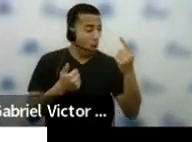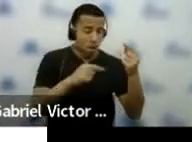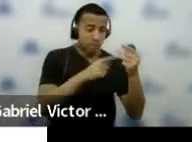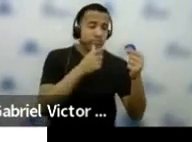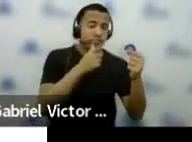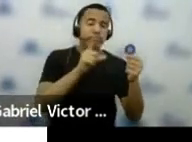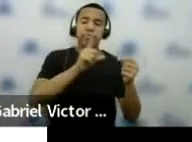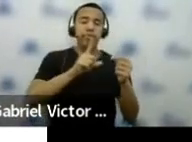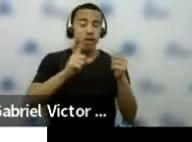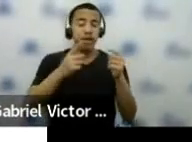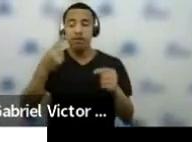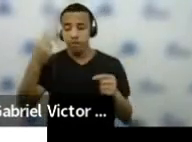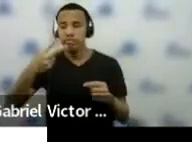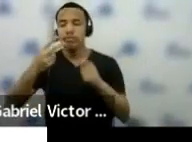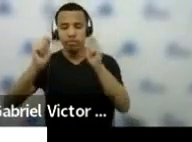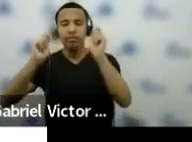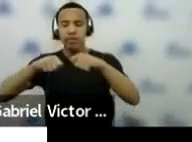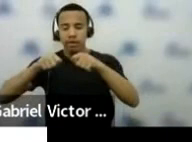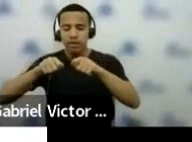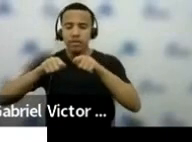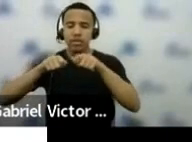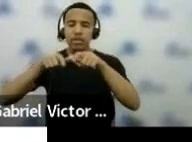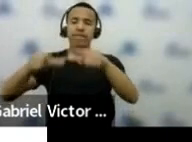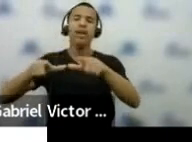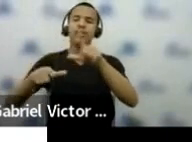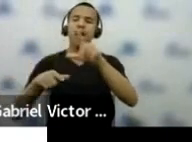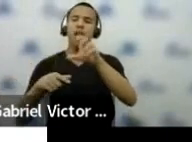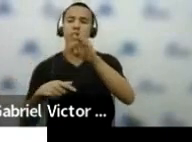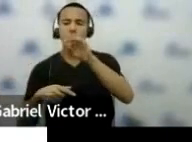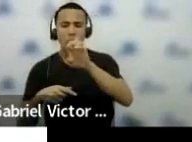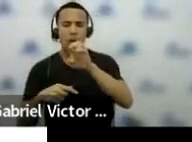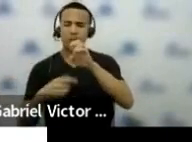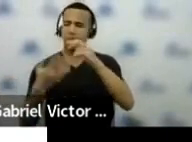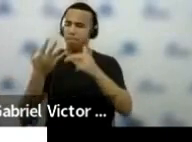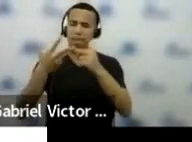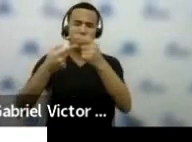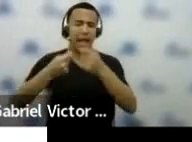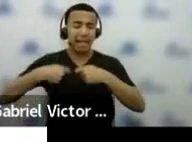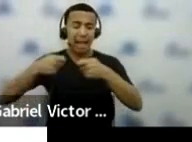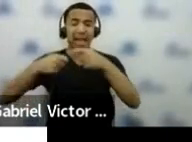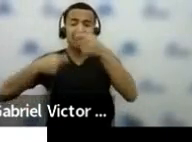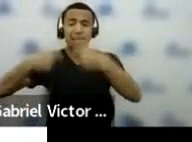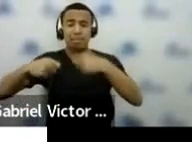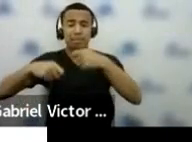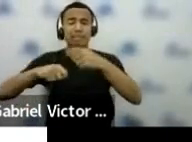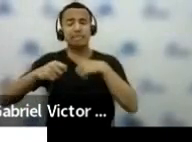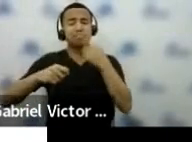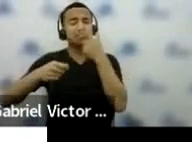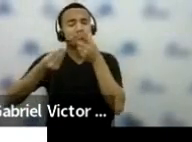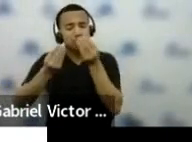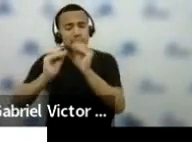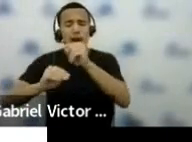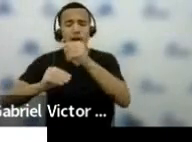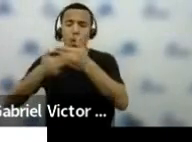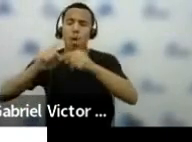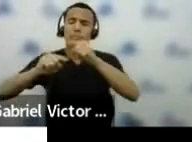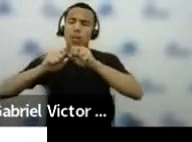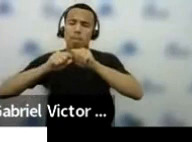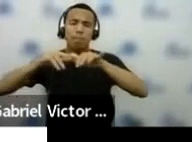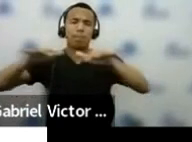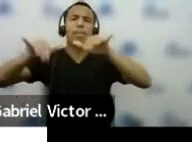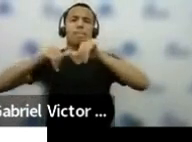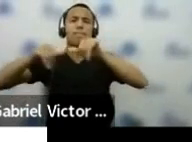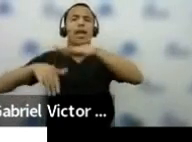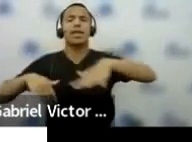desde certificações, lote piloto, uma série de gastos que você precisa para colocar esse produto no mercado.